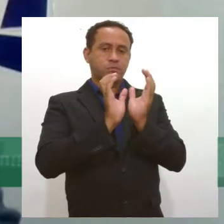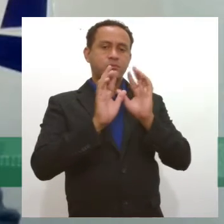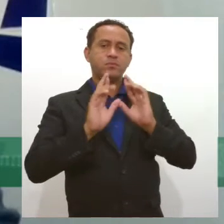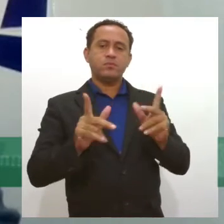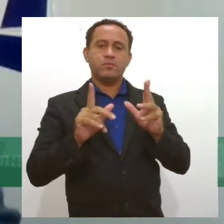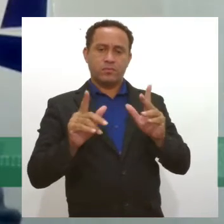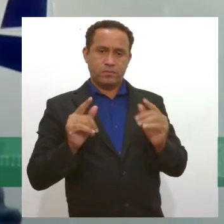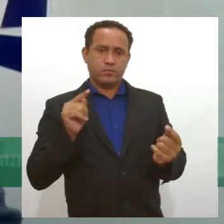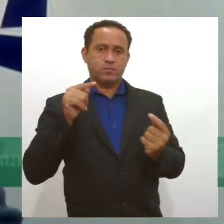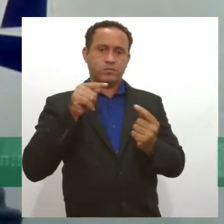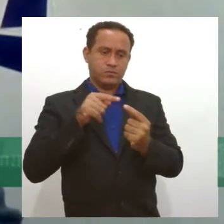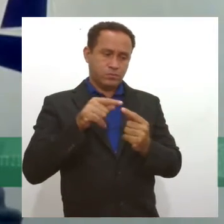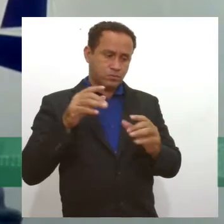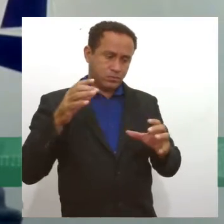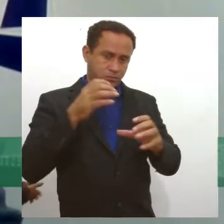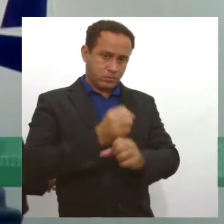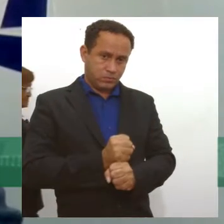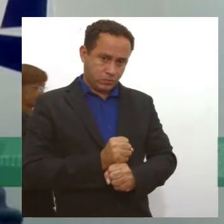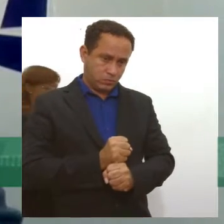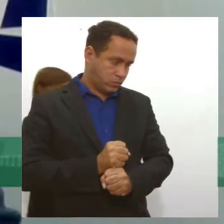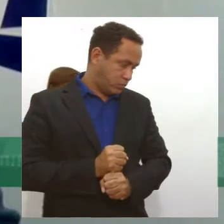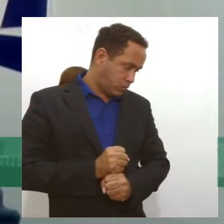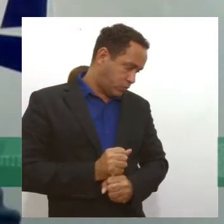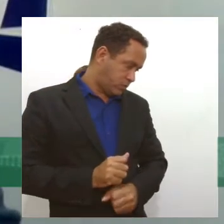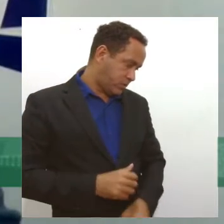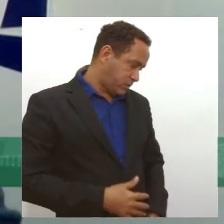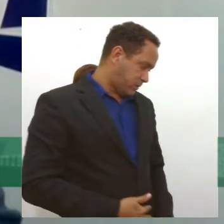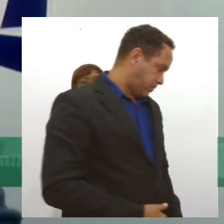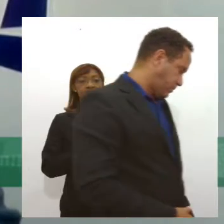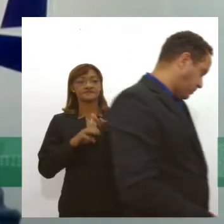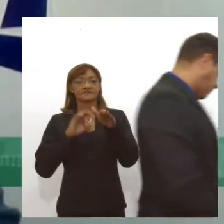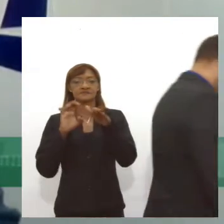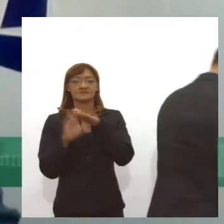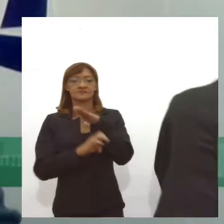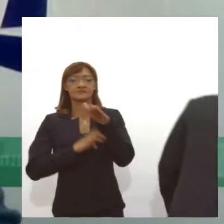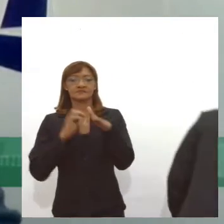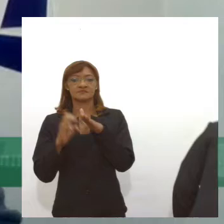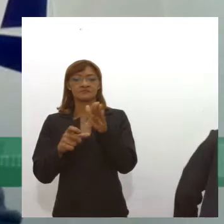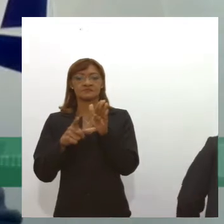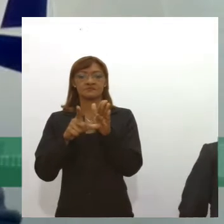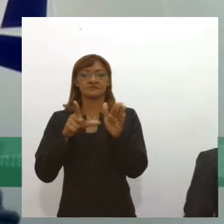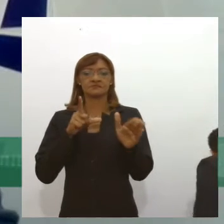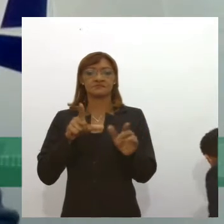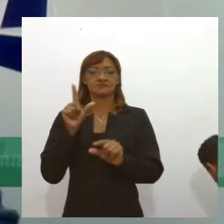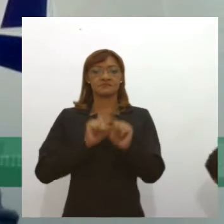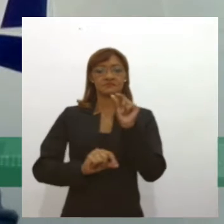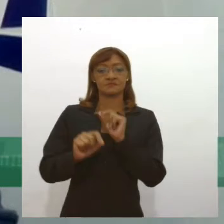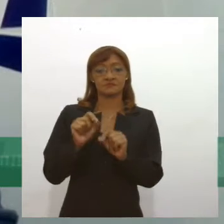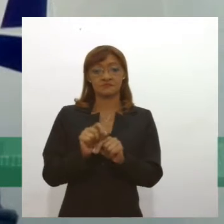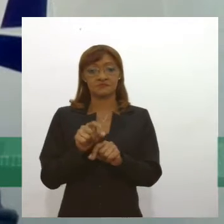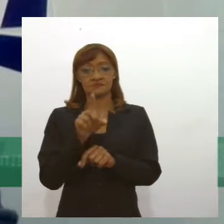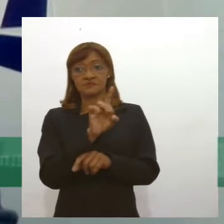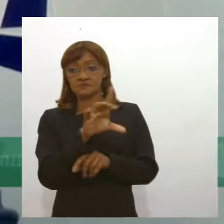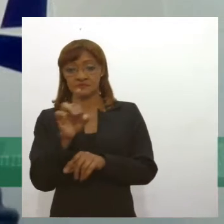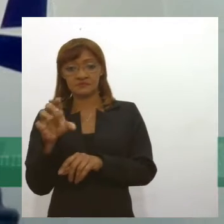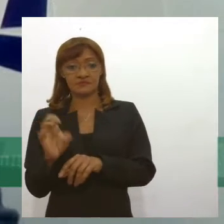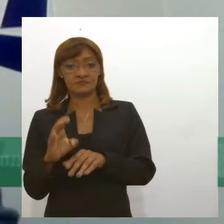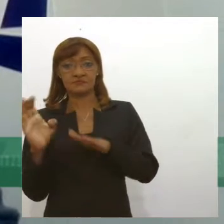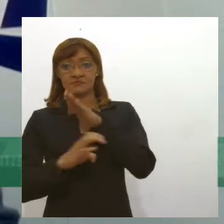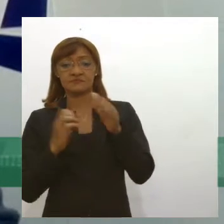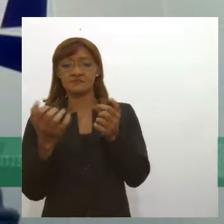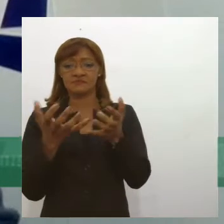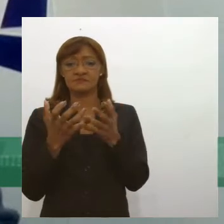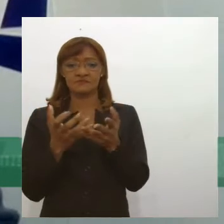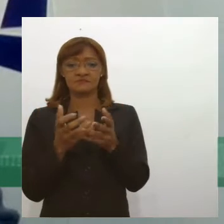que asfixia uma pequena empresa. Né? Antigamente, os investidores queriam que você tivesse uma SA.